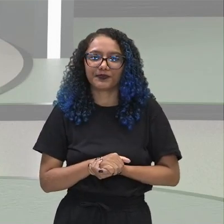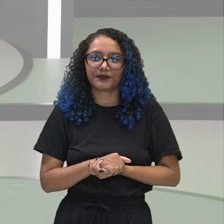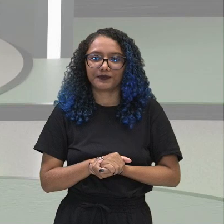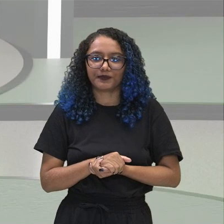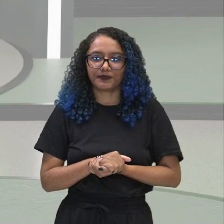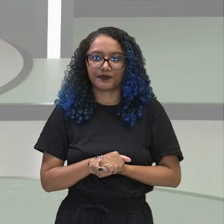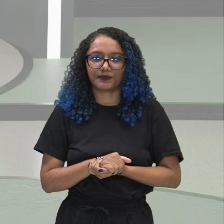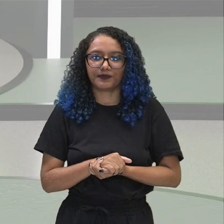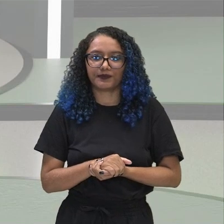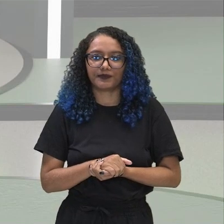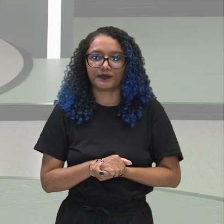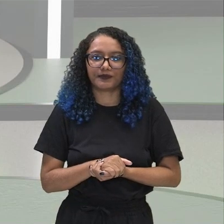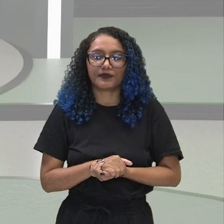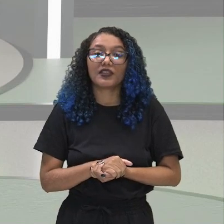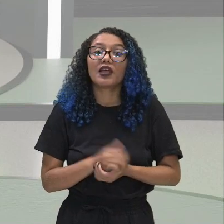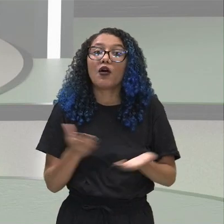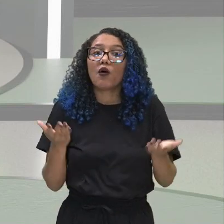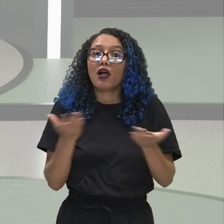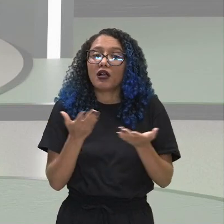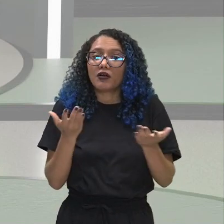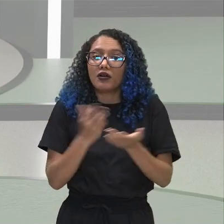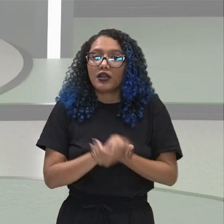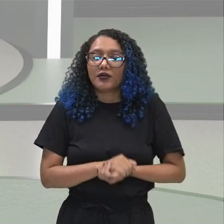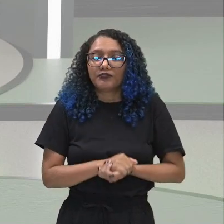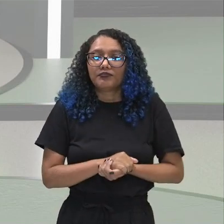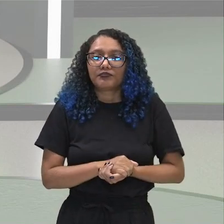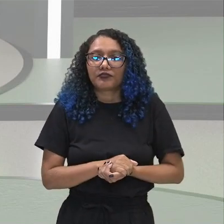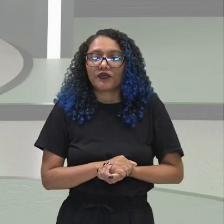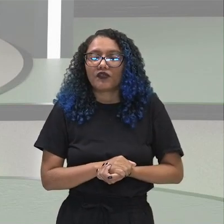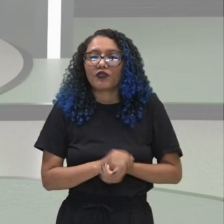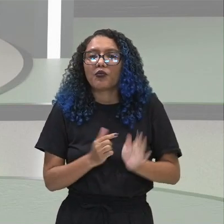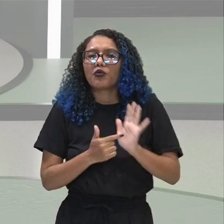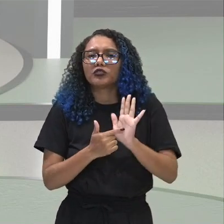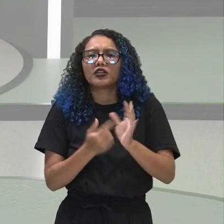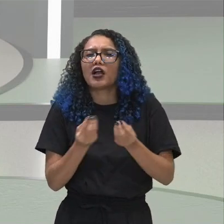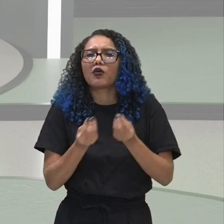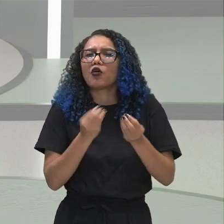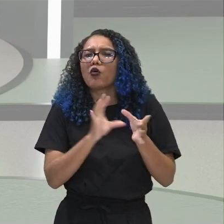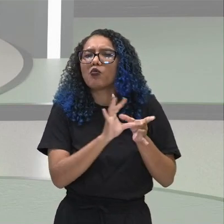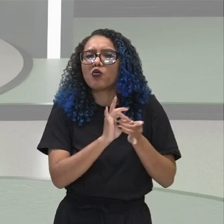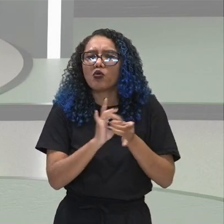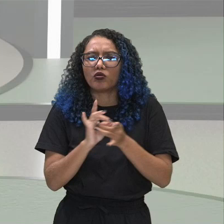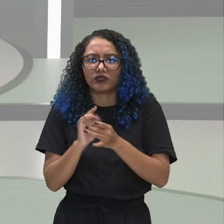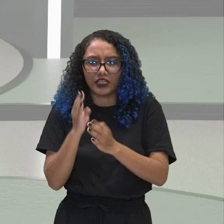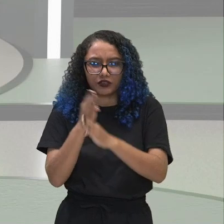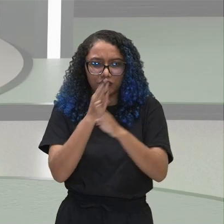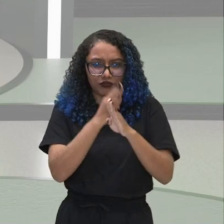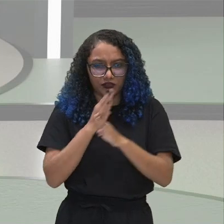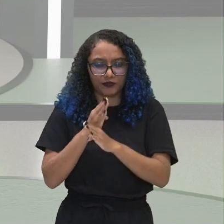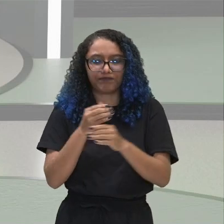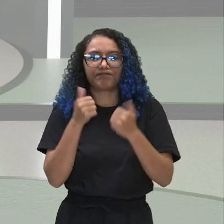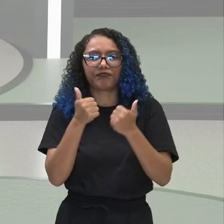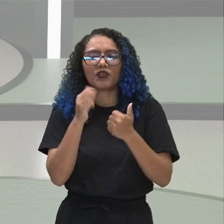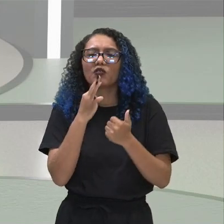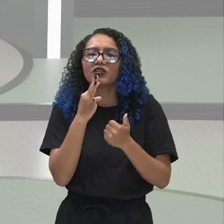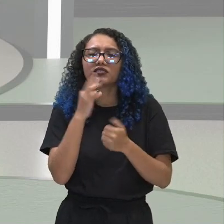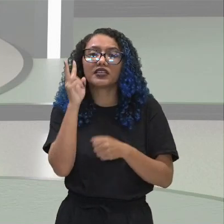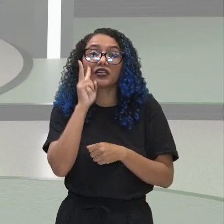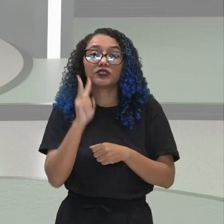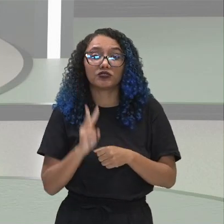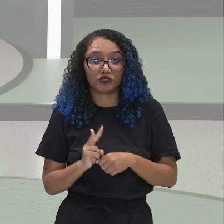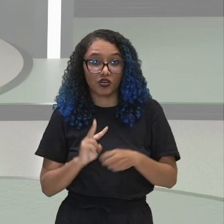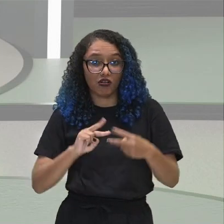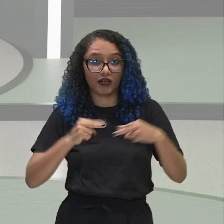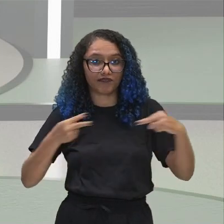Então, vamos contextualizar as descobertas mais importantes e conhecer um pouquinho dessa história do DNA para a